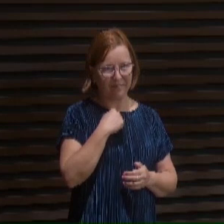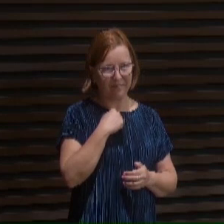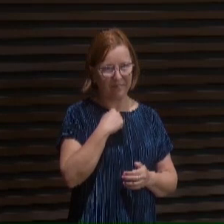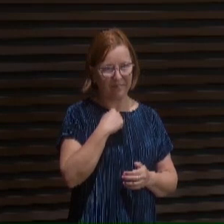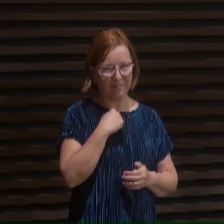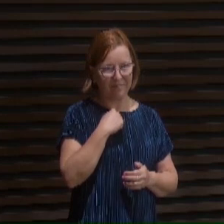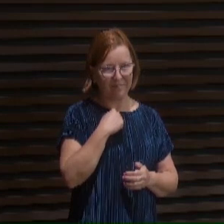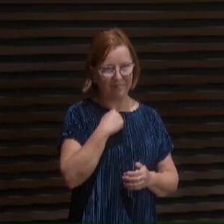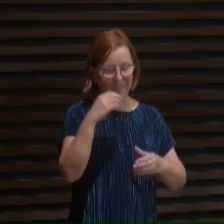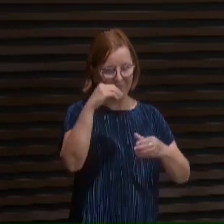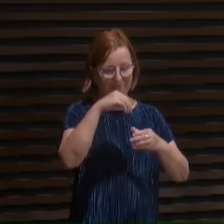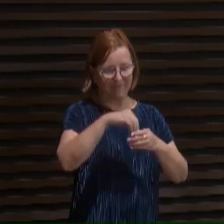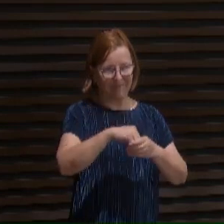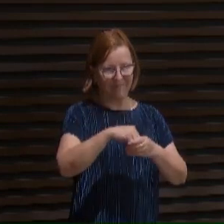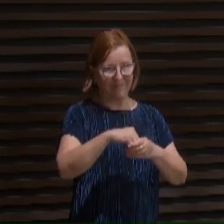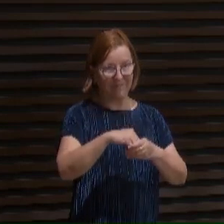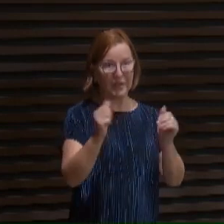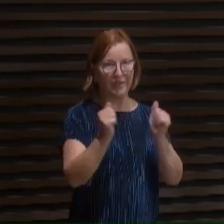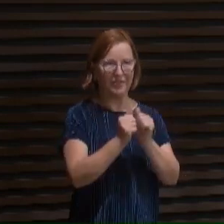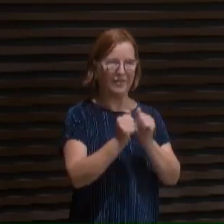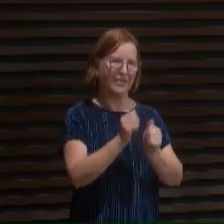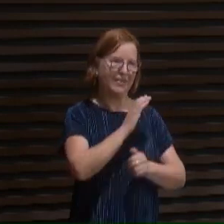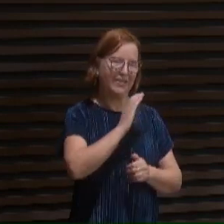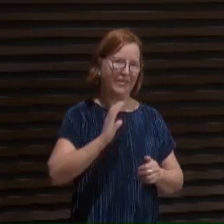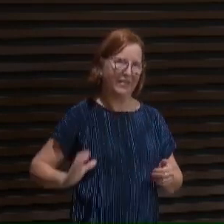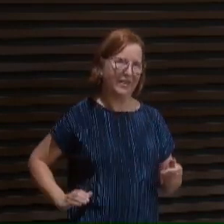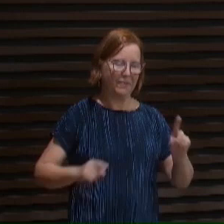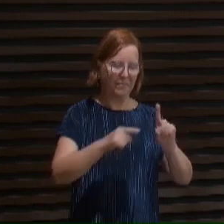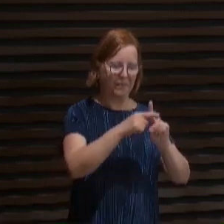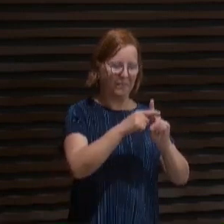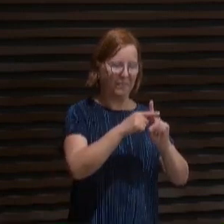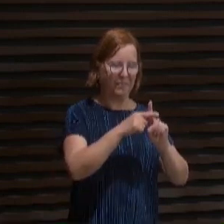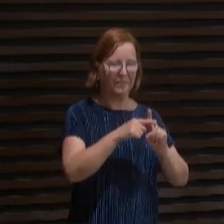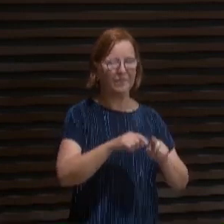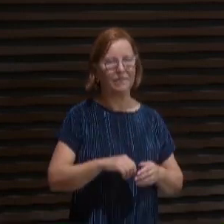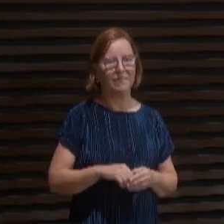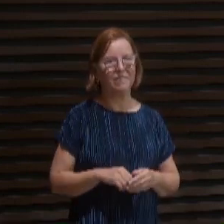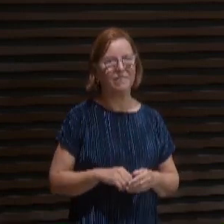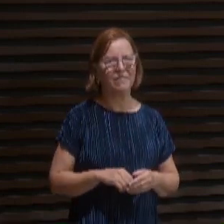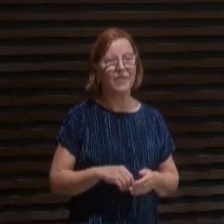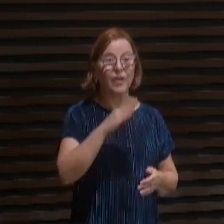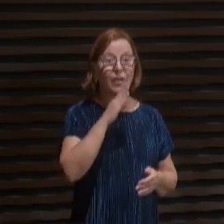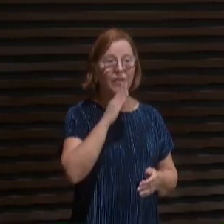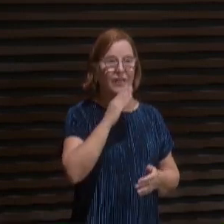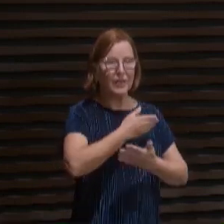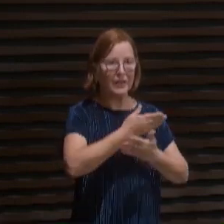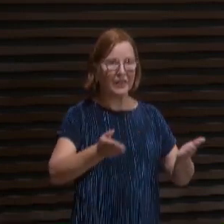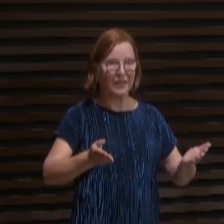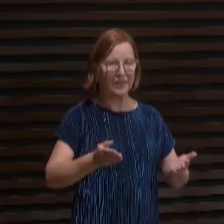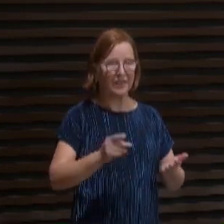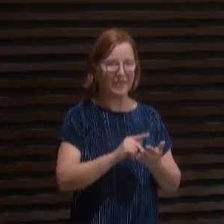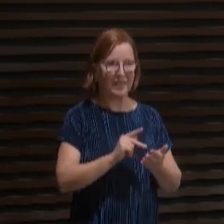destronado juntamente com Cristo ali. Aqui está a ênfase. E conhecereis o quê? E a